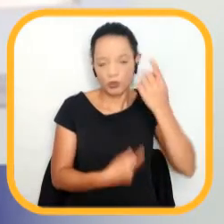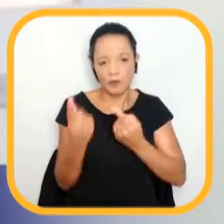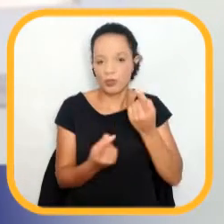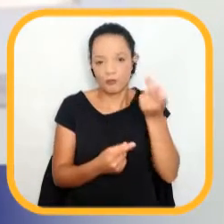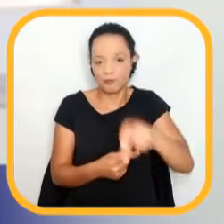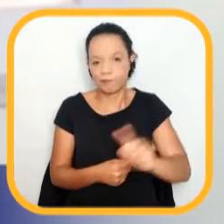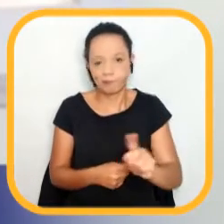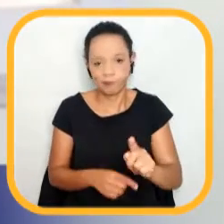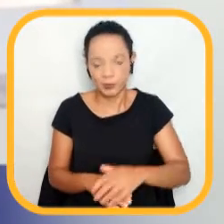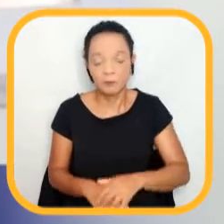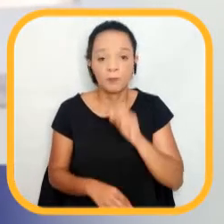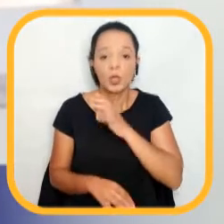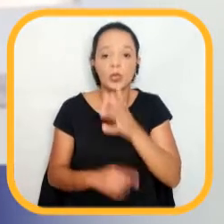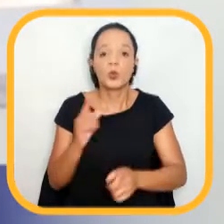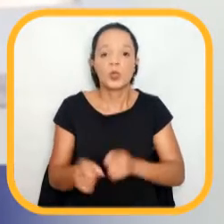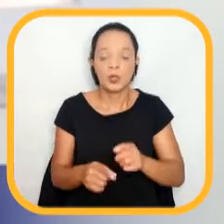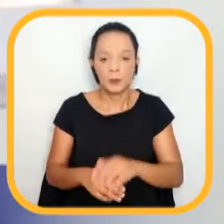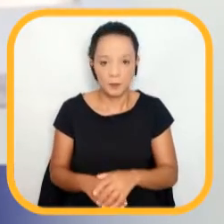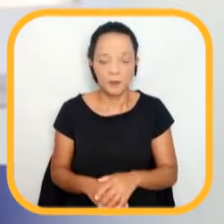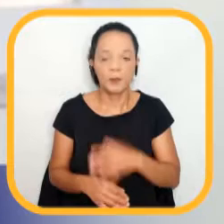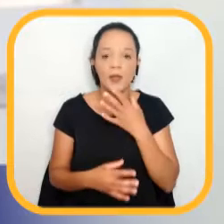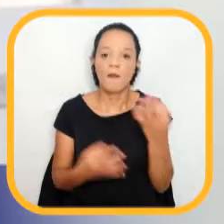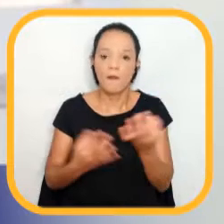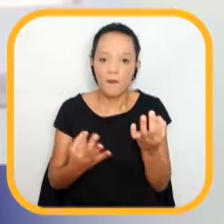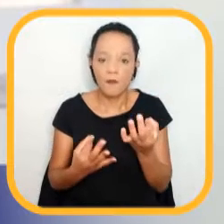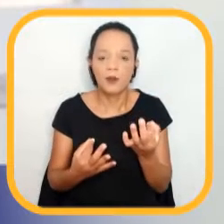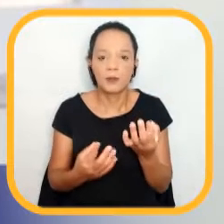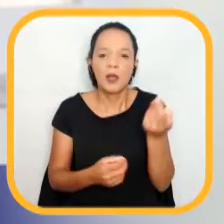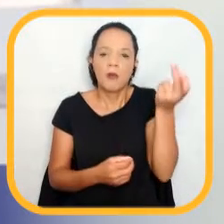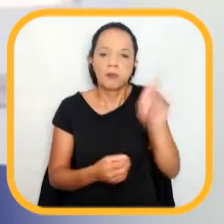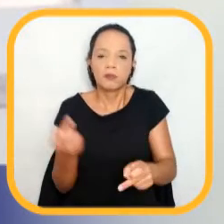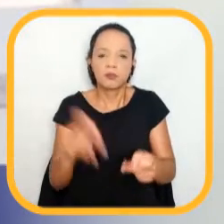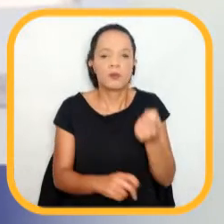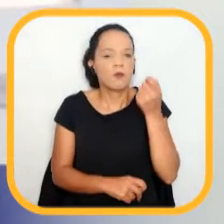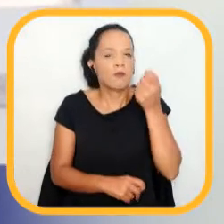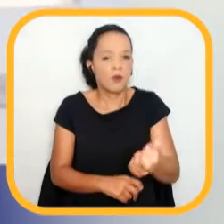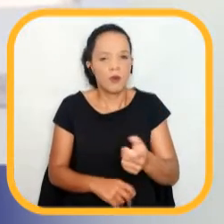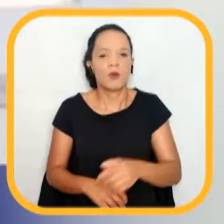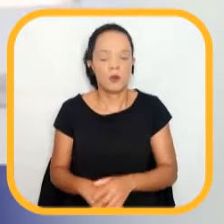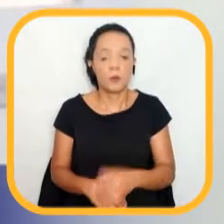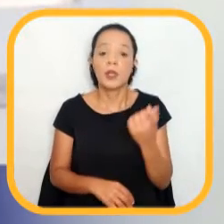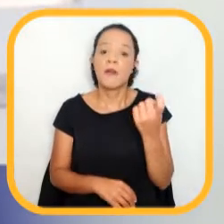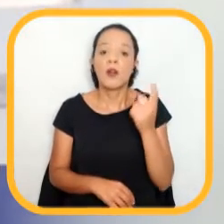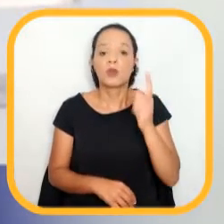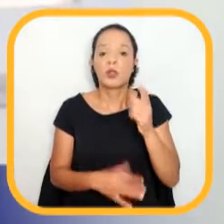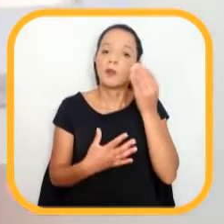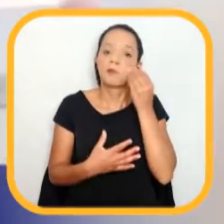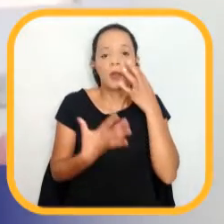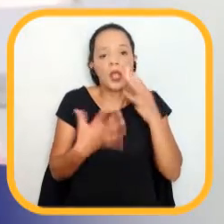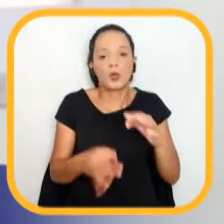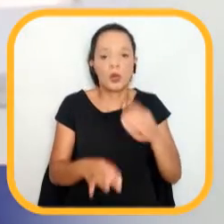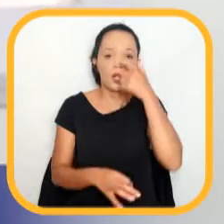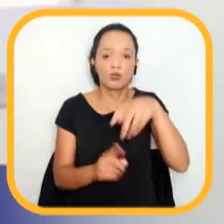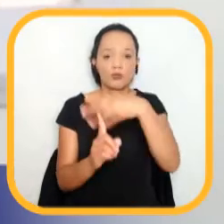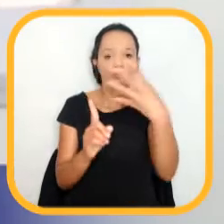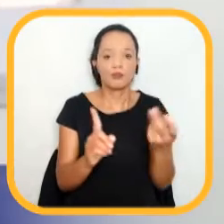nem sempre isso acontece. Aquilo que posso dizer e reforçar é que são de facto ainda muito pontuais e que falta garantir que